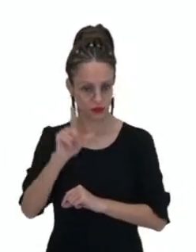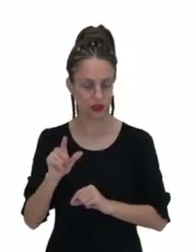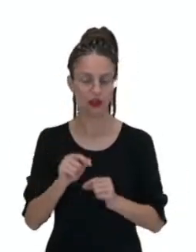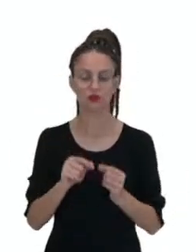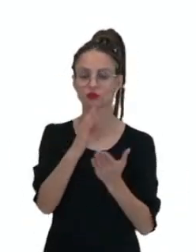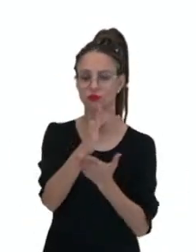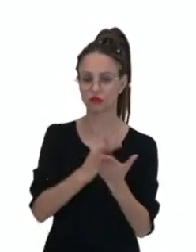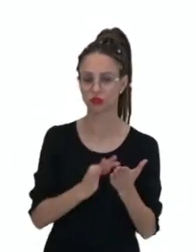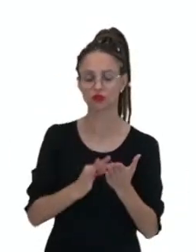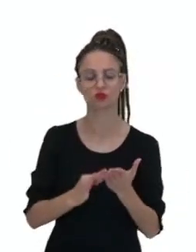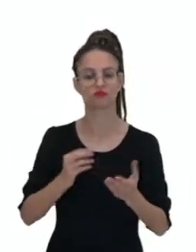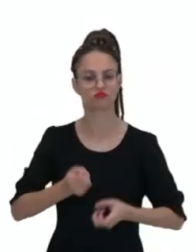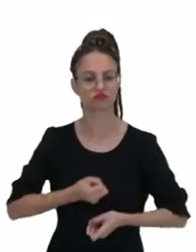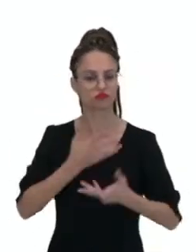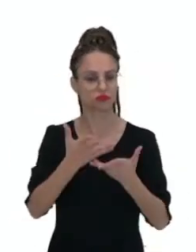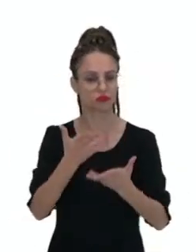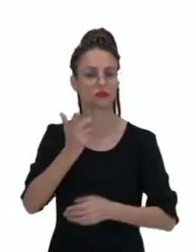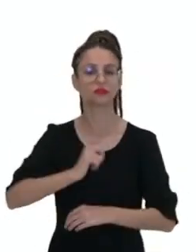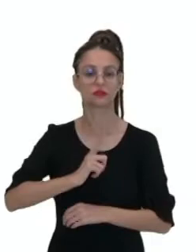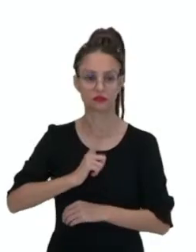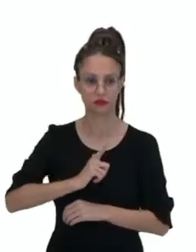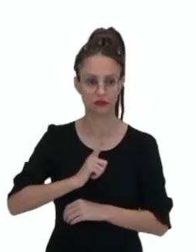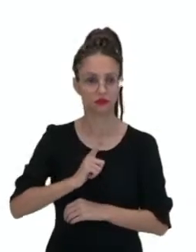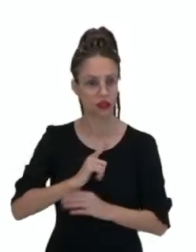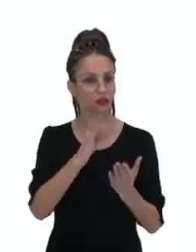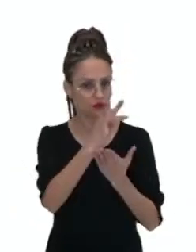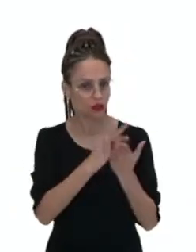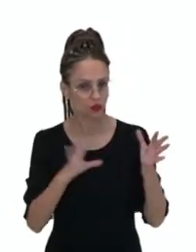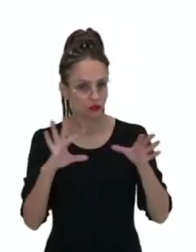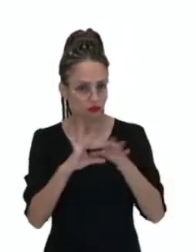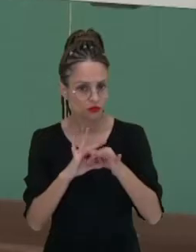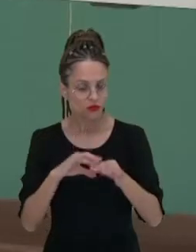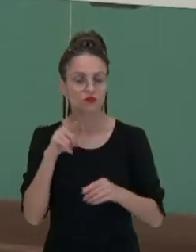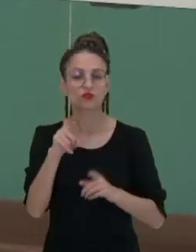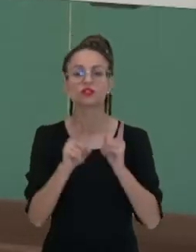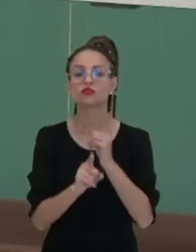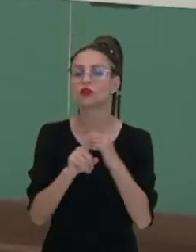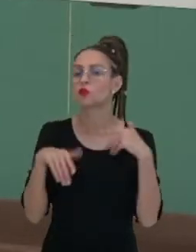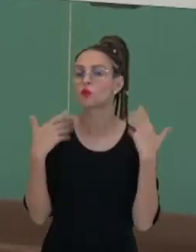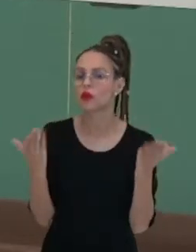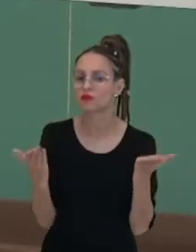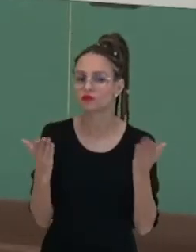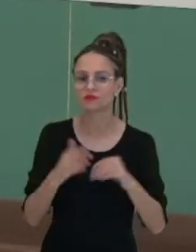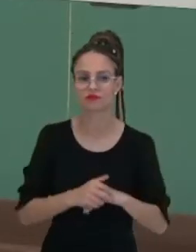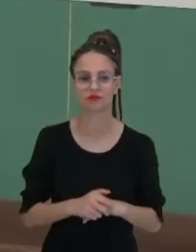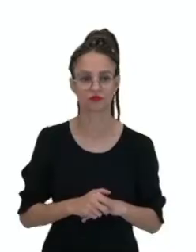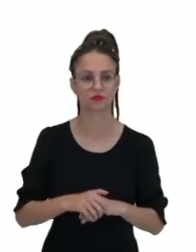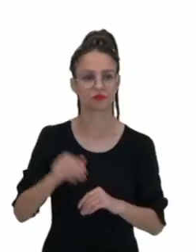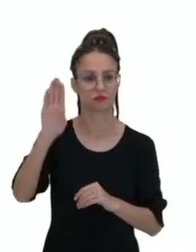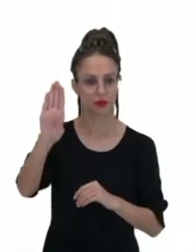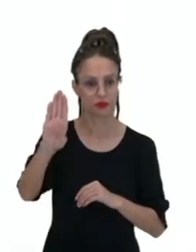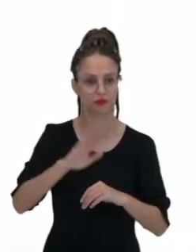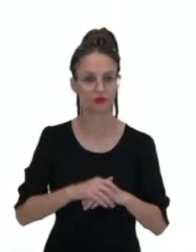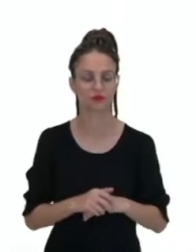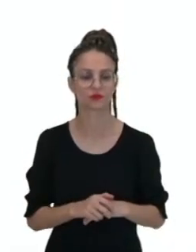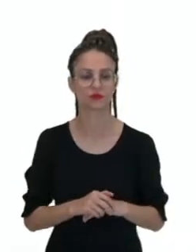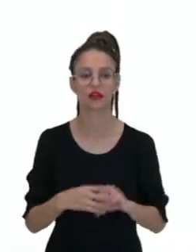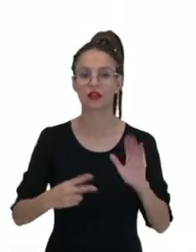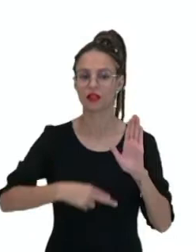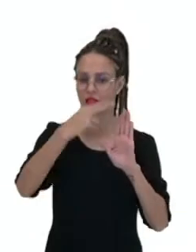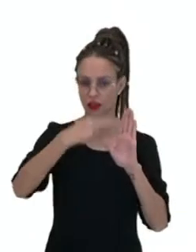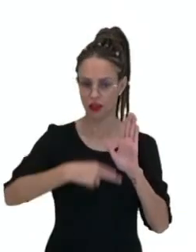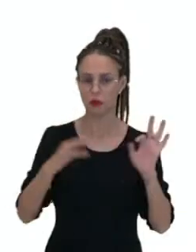público, apresenta um determinado texto. Você identifica qual? Na letra B. Lemos